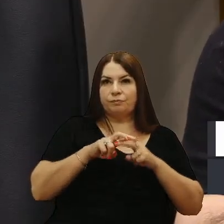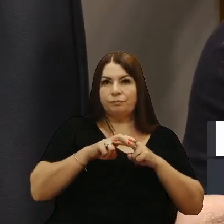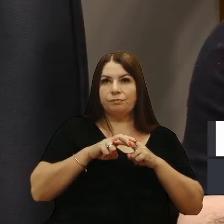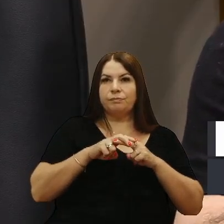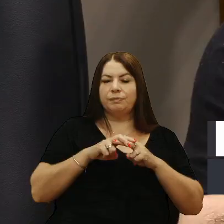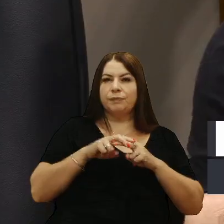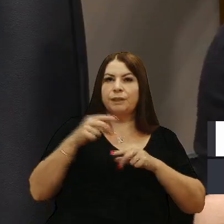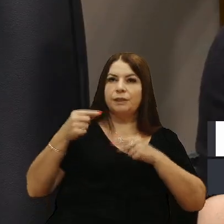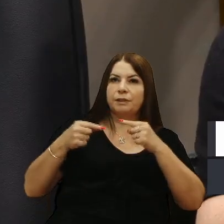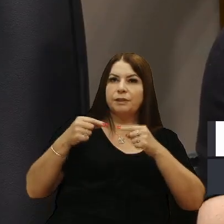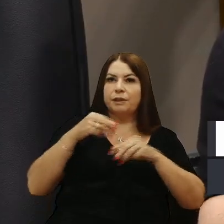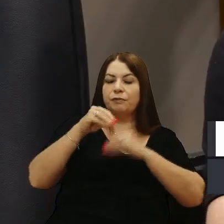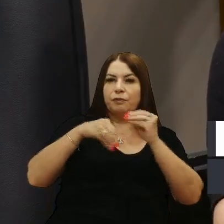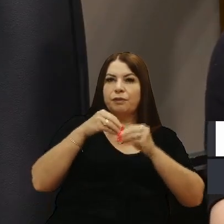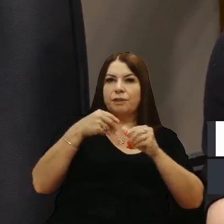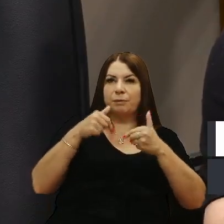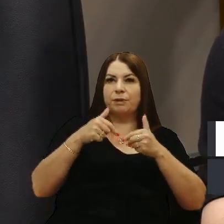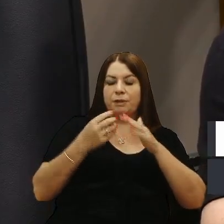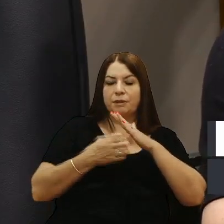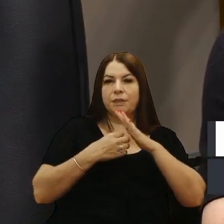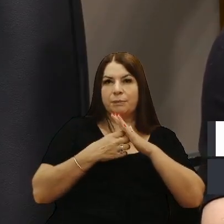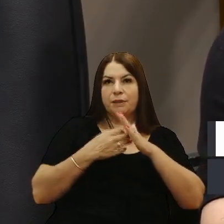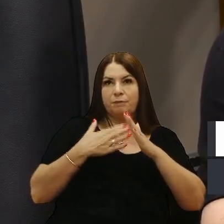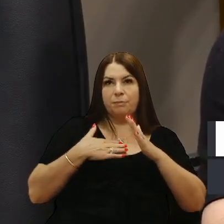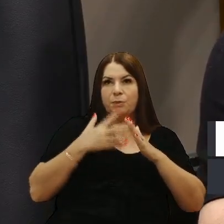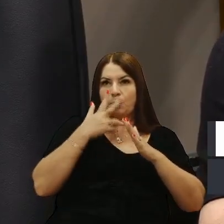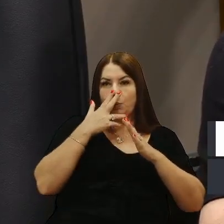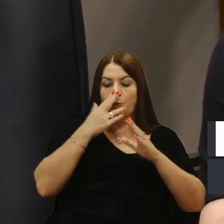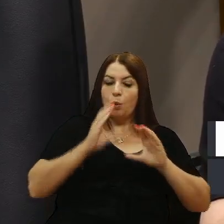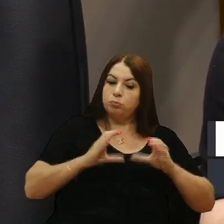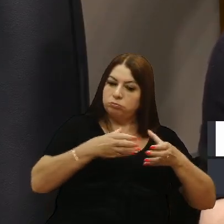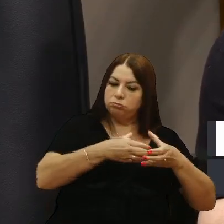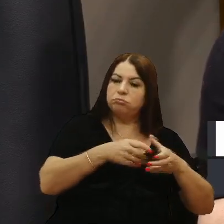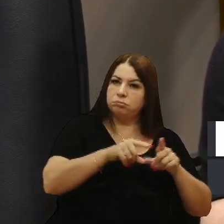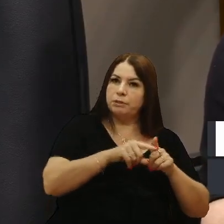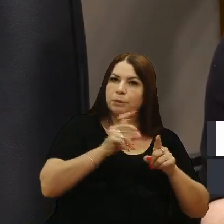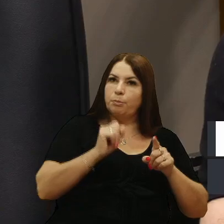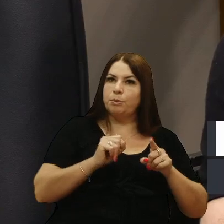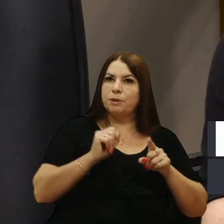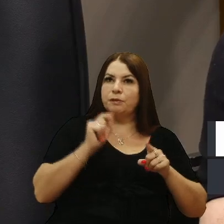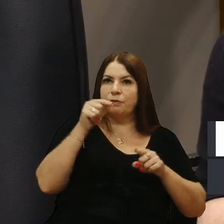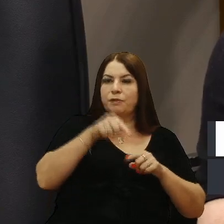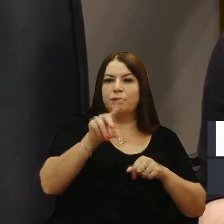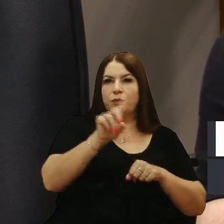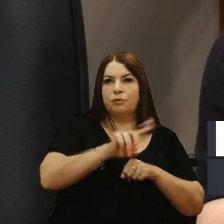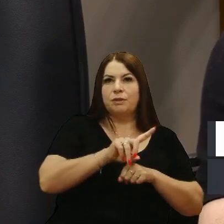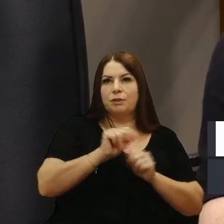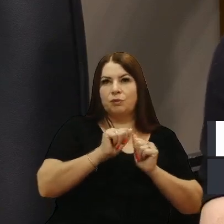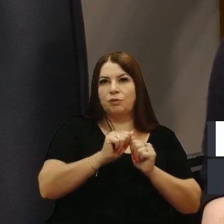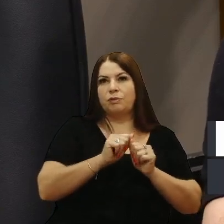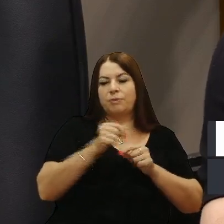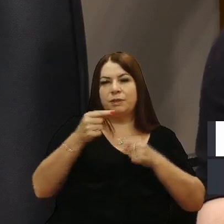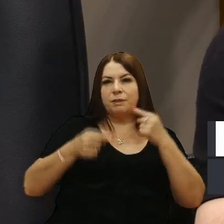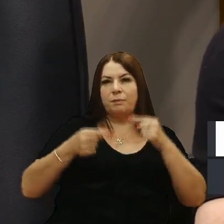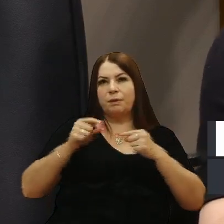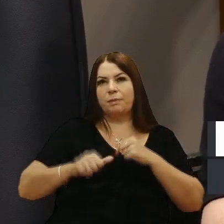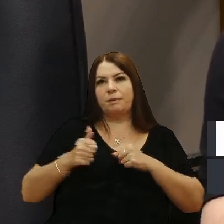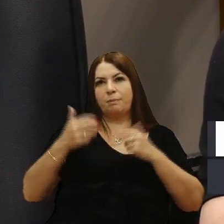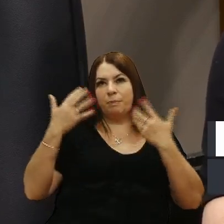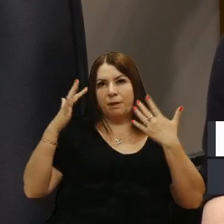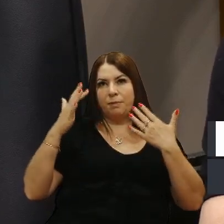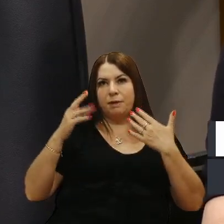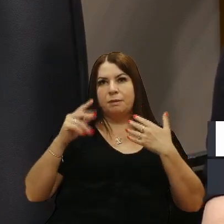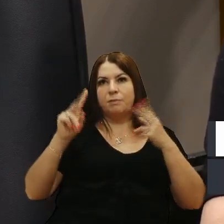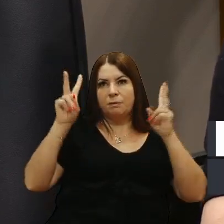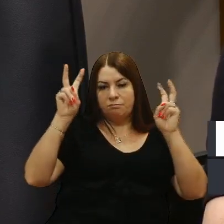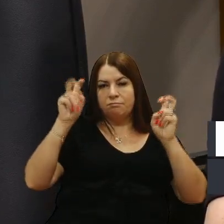contraponto. Envolvendo o trabalhador e empresas, né? Nesse mesmo nicho, eu digo, se eu puder, eu vou vir nesse dia aí para a gente estar debatendo melhor, mas parabéns por levantar